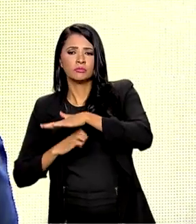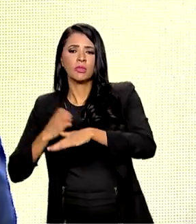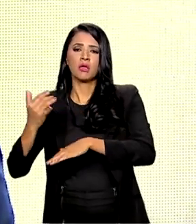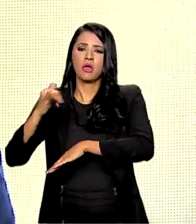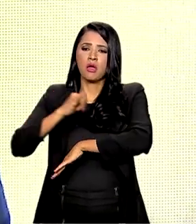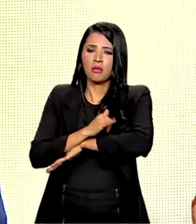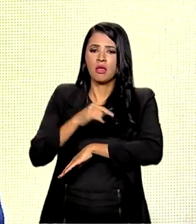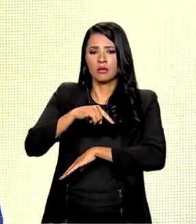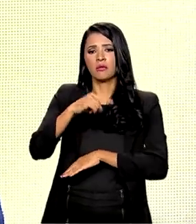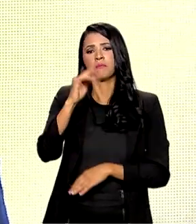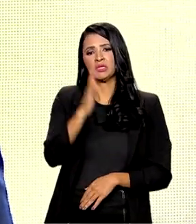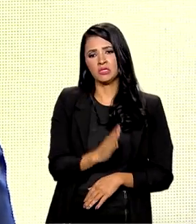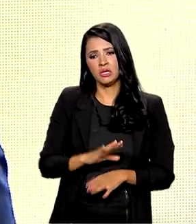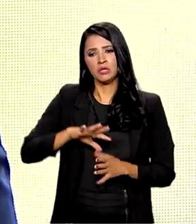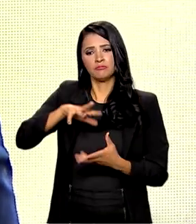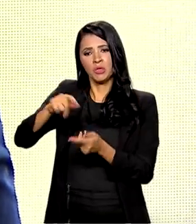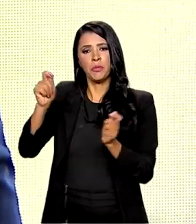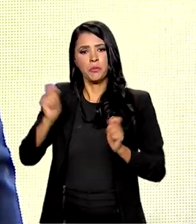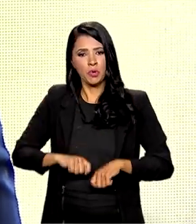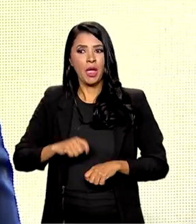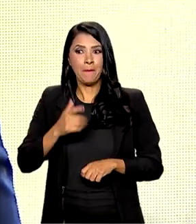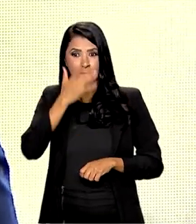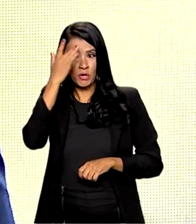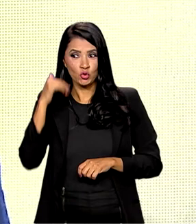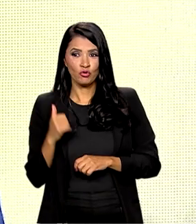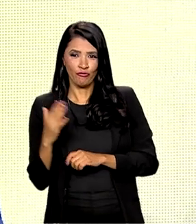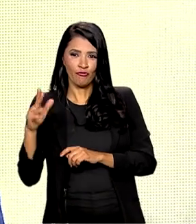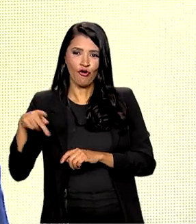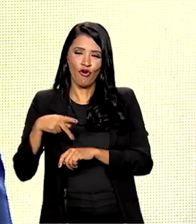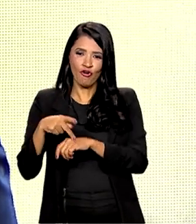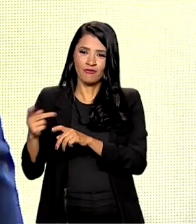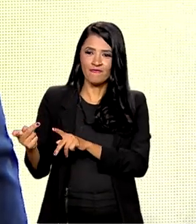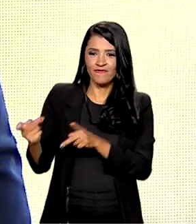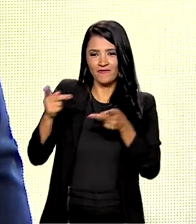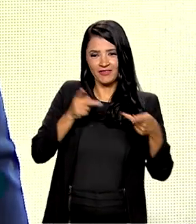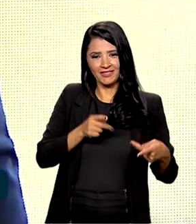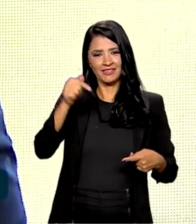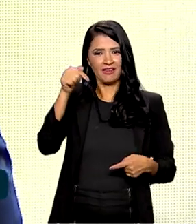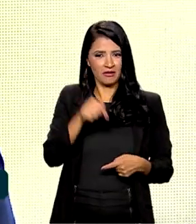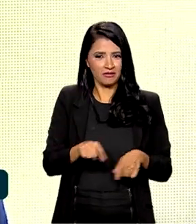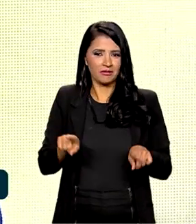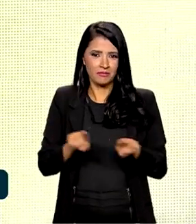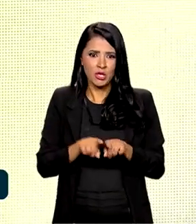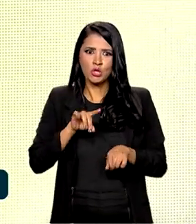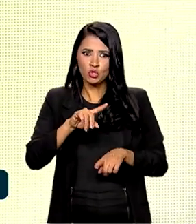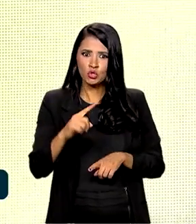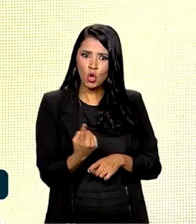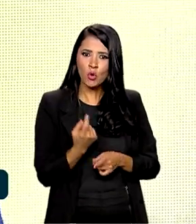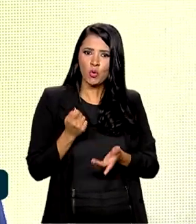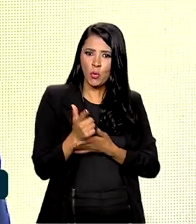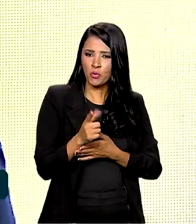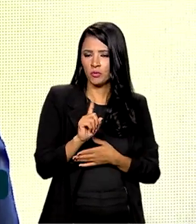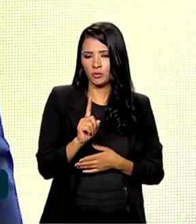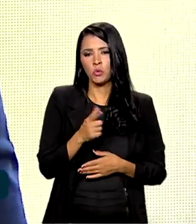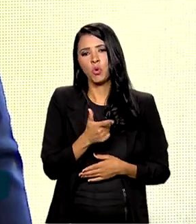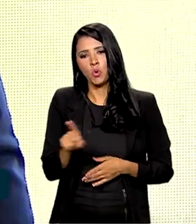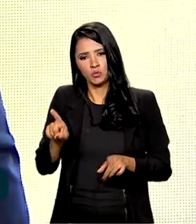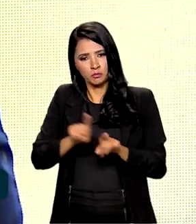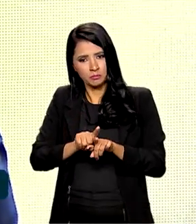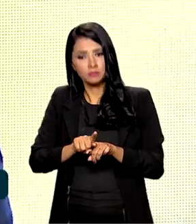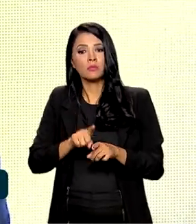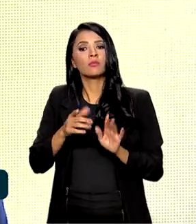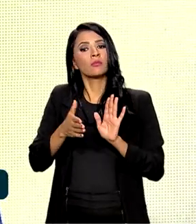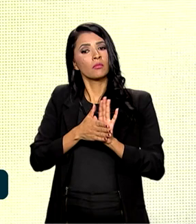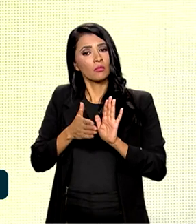estrangeiras que permitirão ao turista estrangeiro visitar mais de um destino nacional, além daquele adquirido inicialmente. Vamos